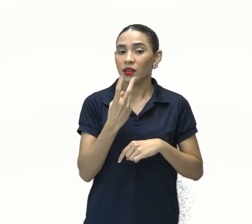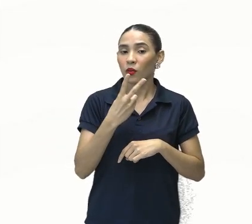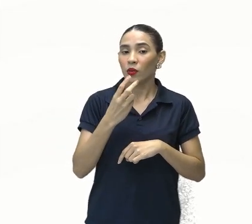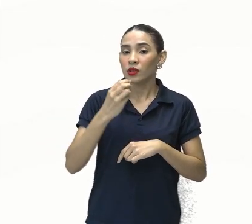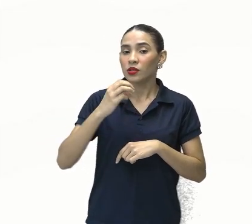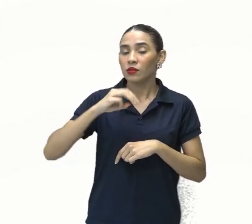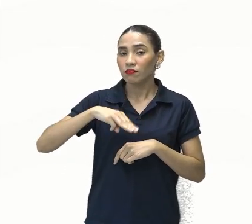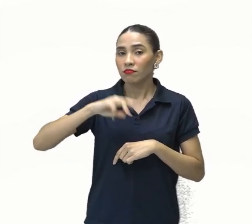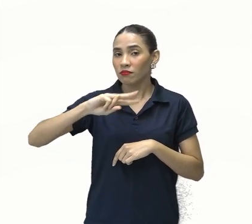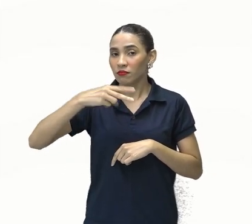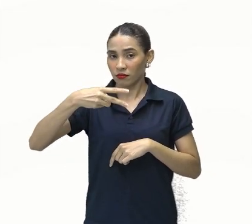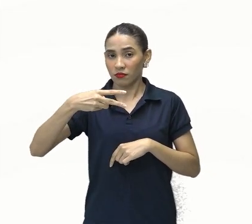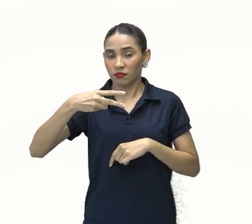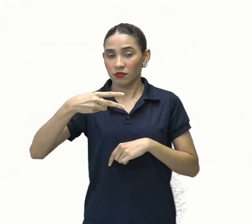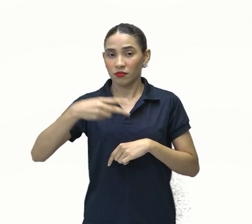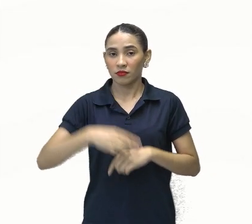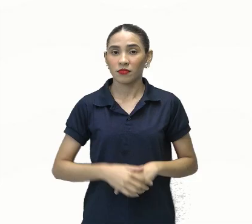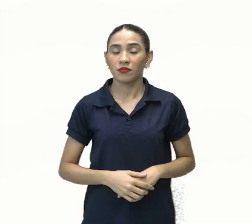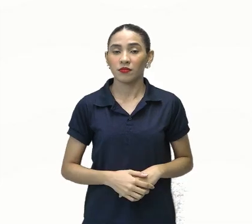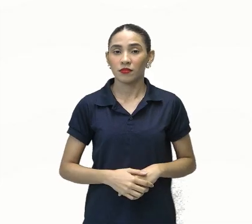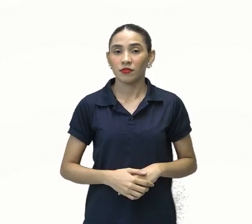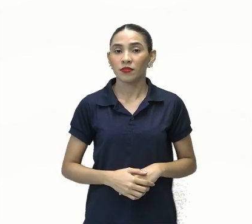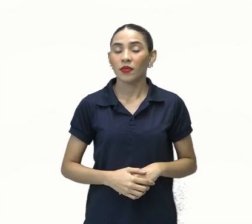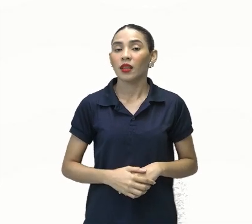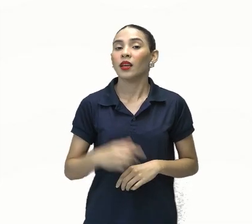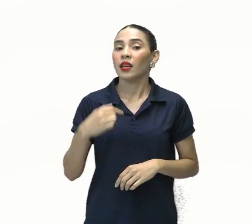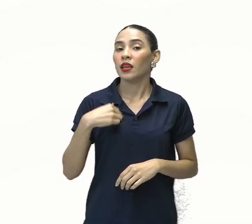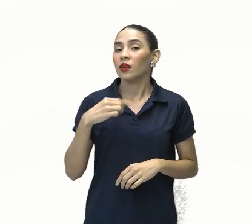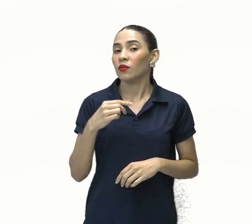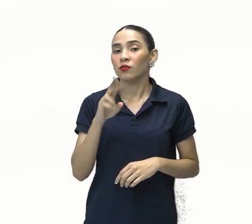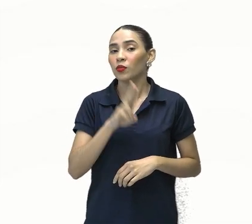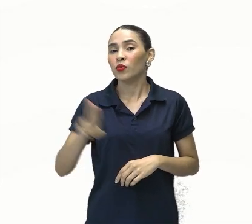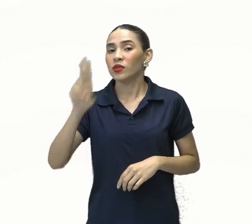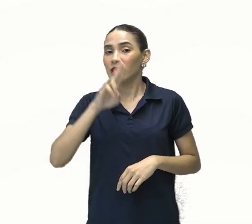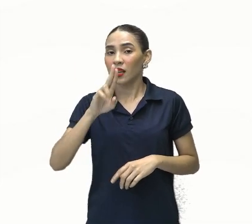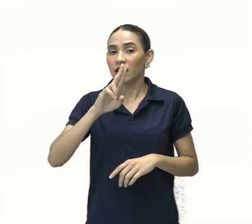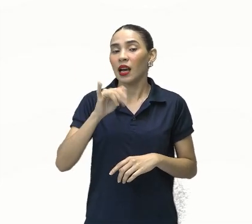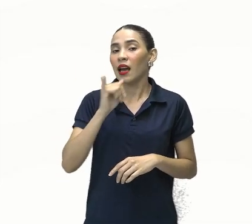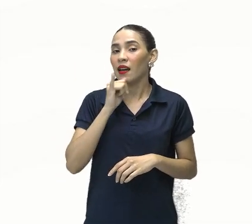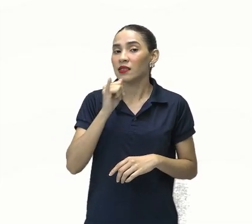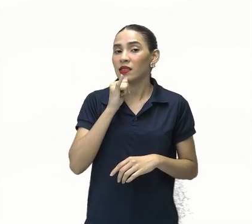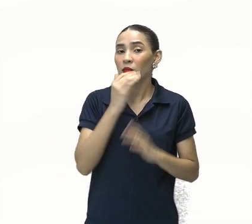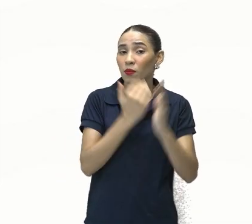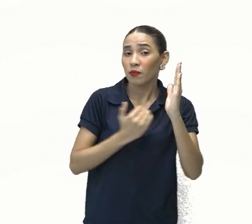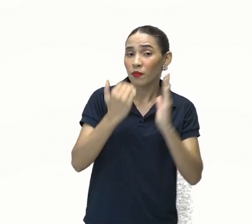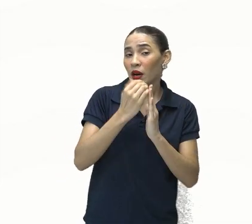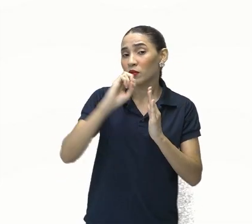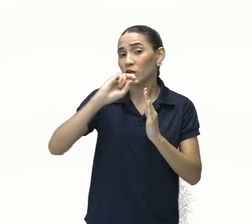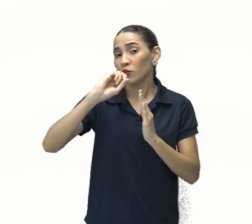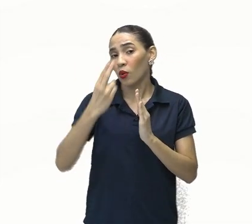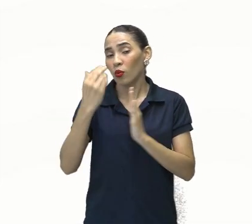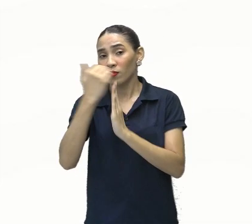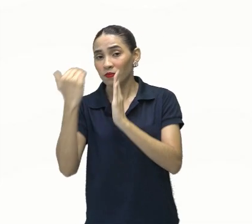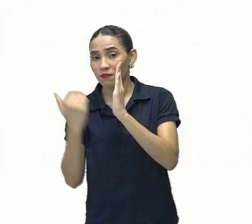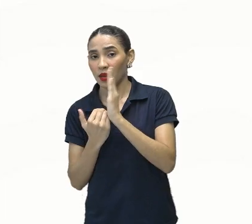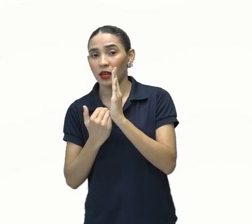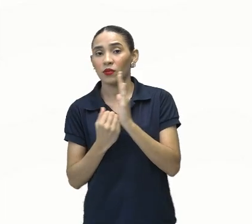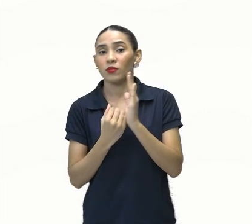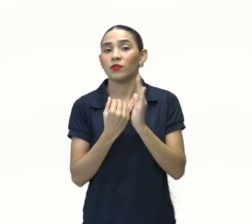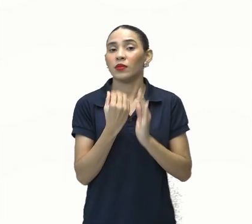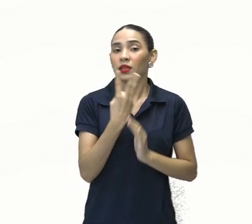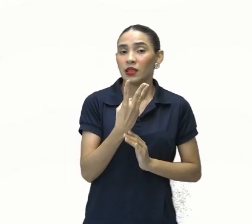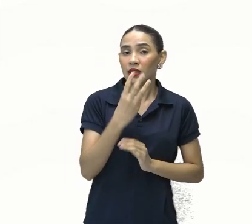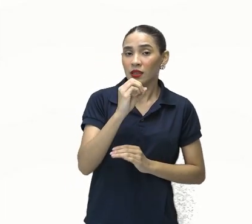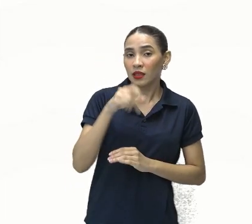quadrados, 32.000 metros quadrados, eu vou usar mais ou menos do que 30 quilos